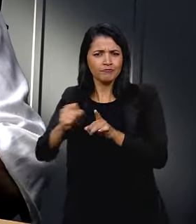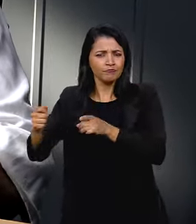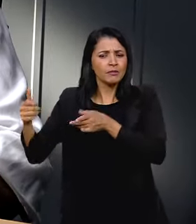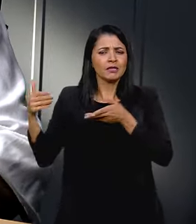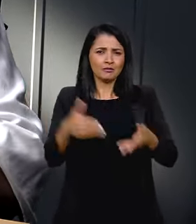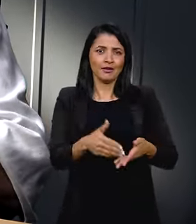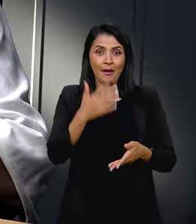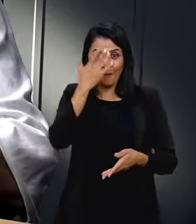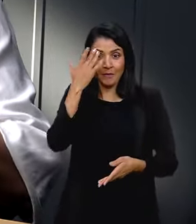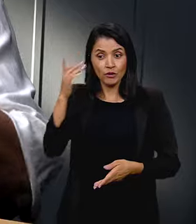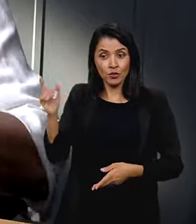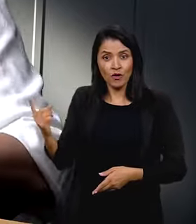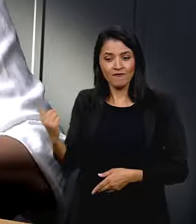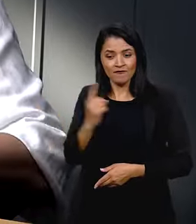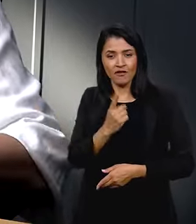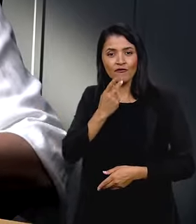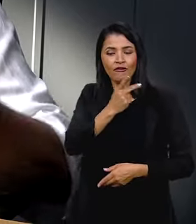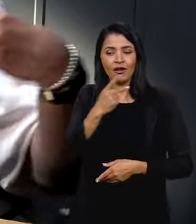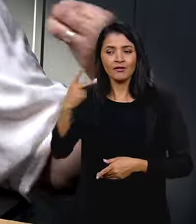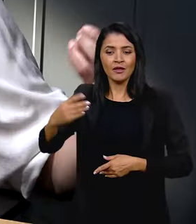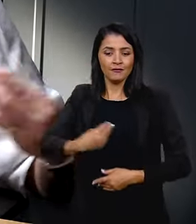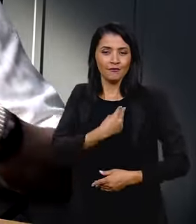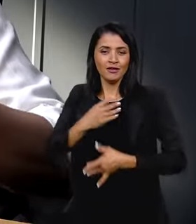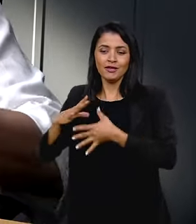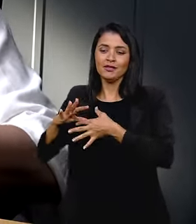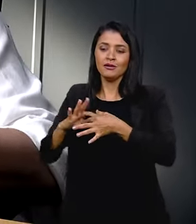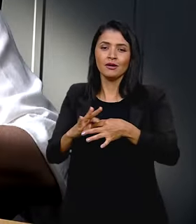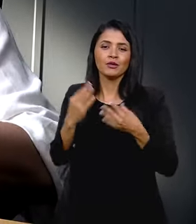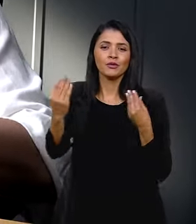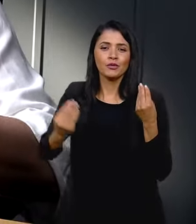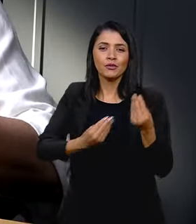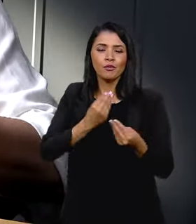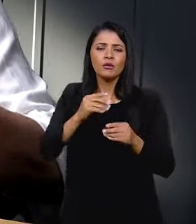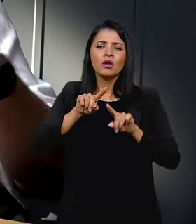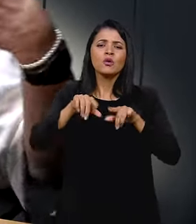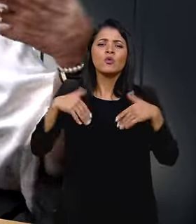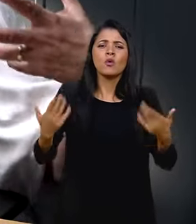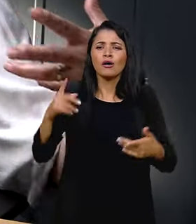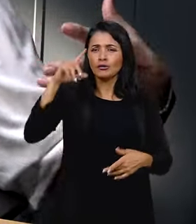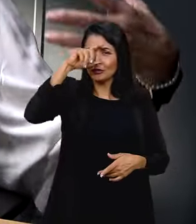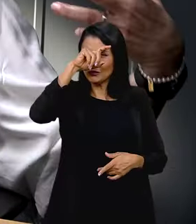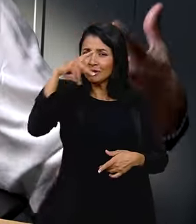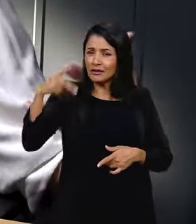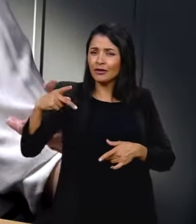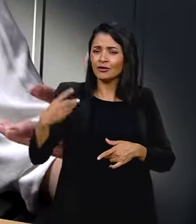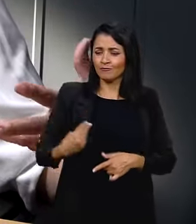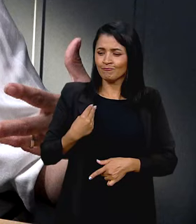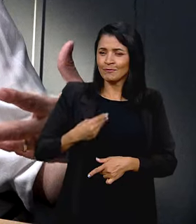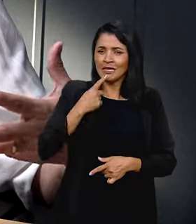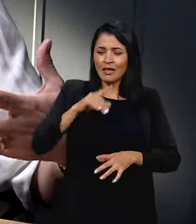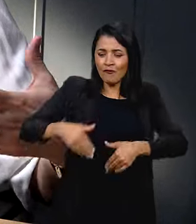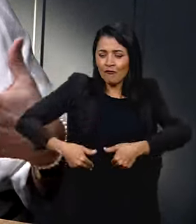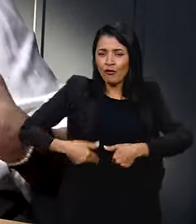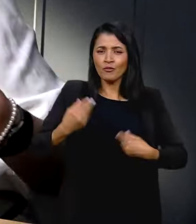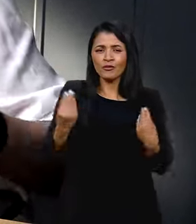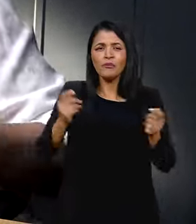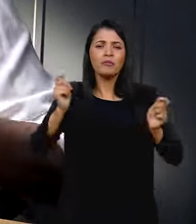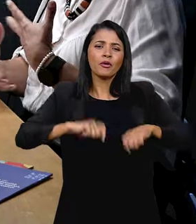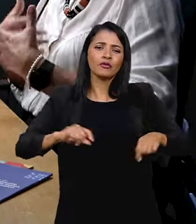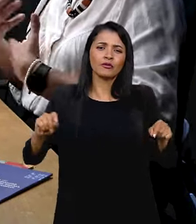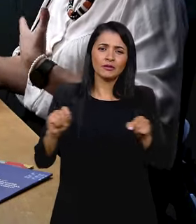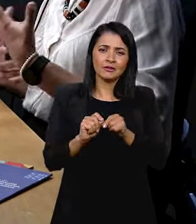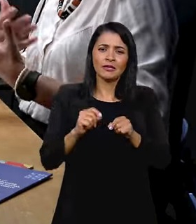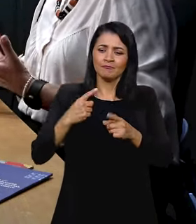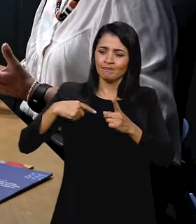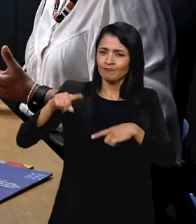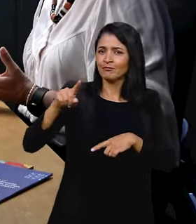Porque as pessoas vêm falar do seu contexto E como que eh Quais são as dificuldades naquele contexto para enfrentar a fome e o